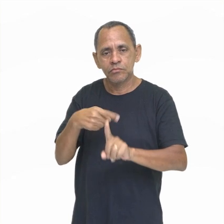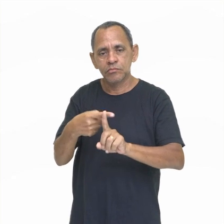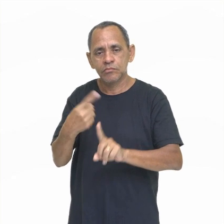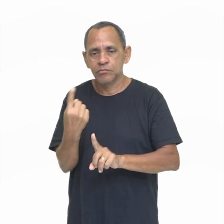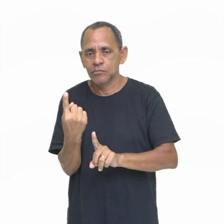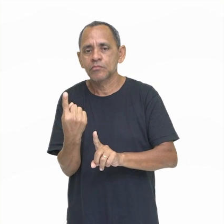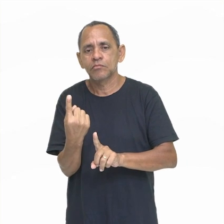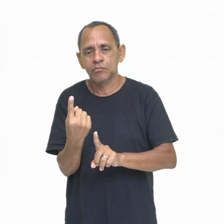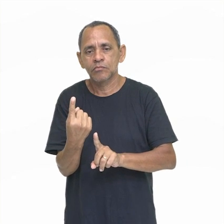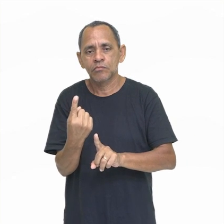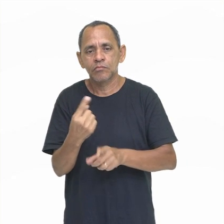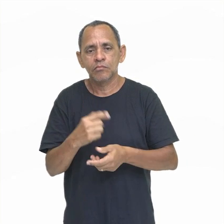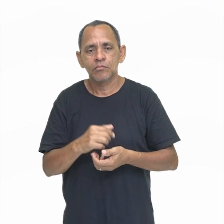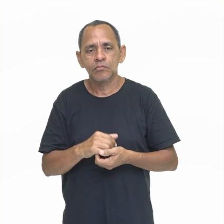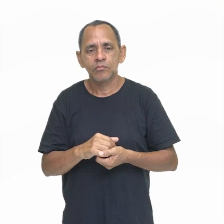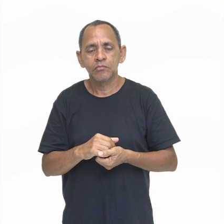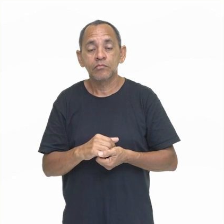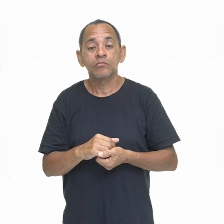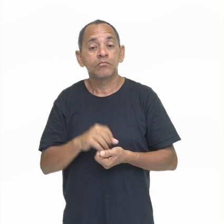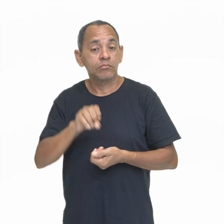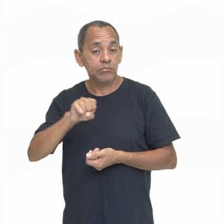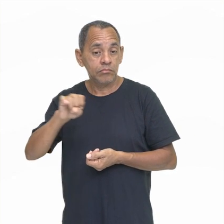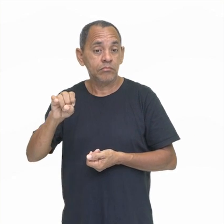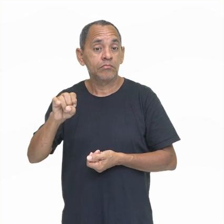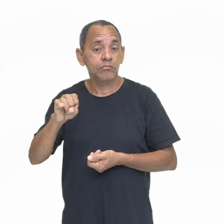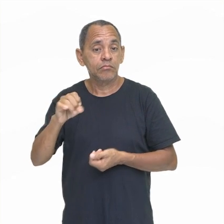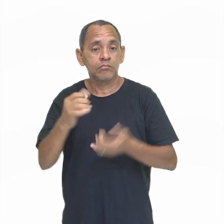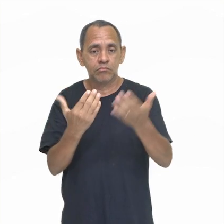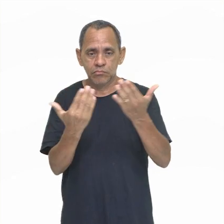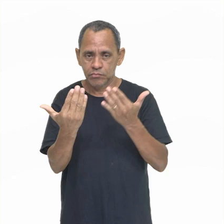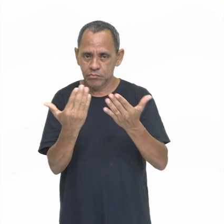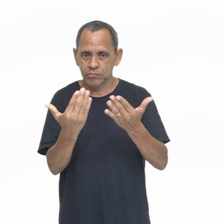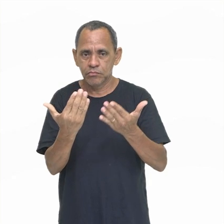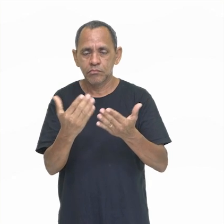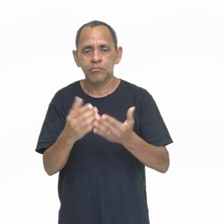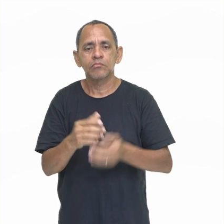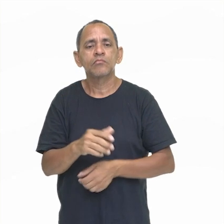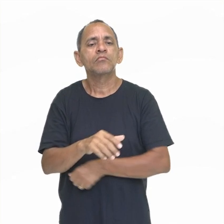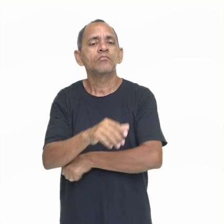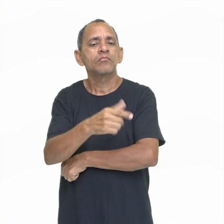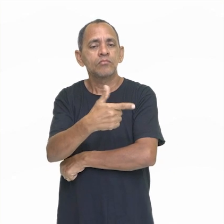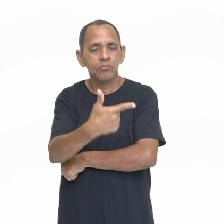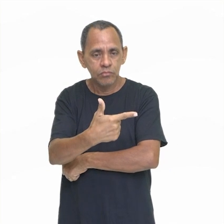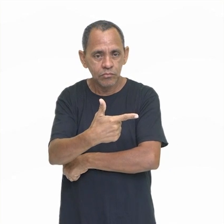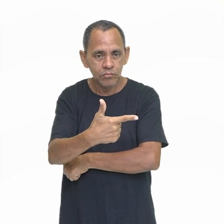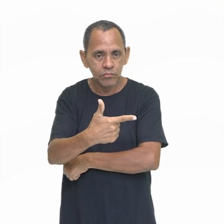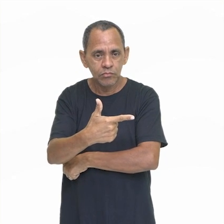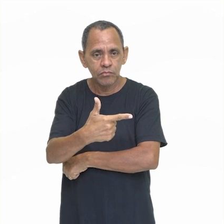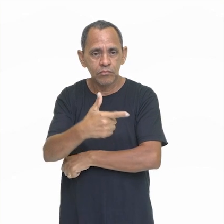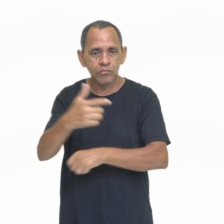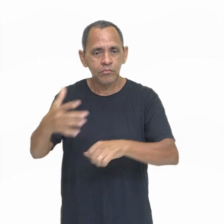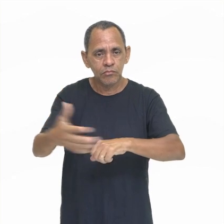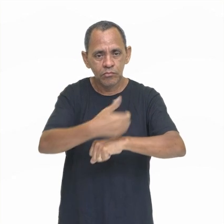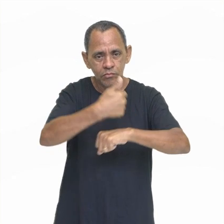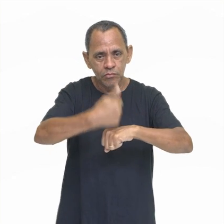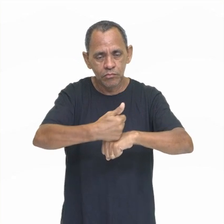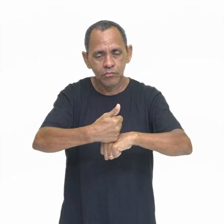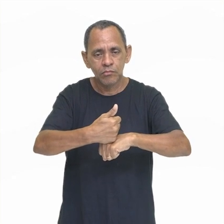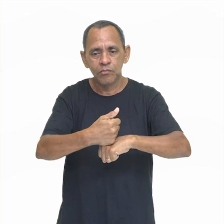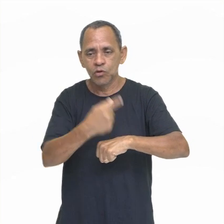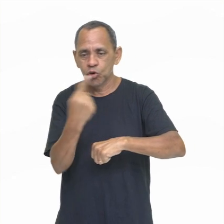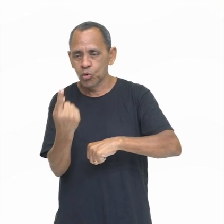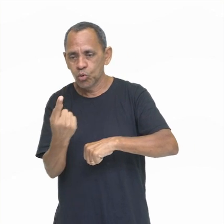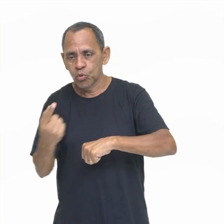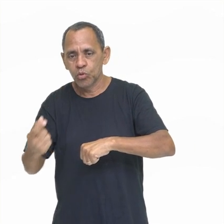formato se você comparar aqui ó o 2 tá na posição do a né e o 1 tá na posição do B